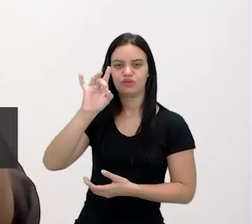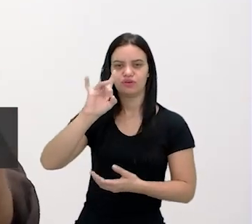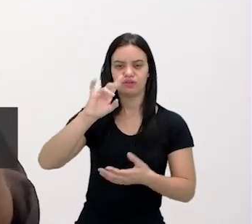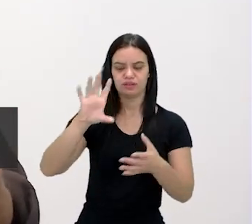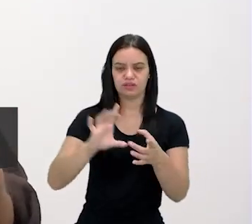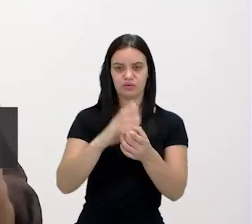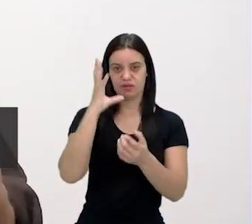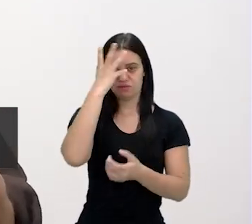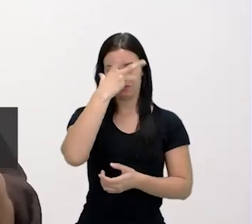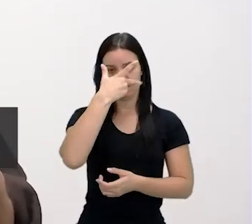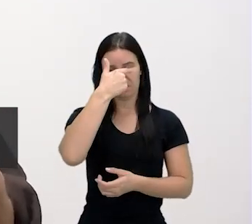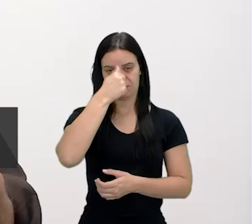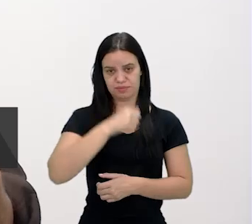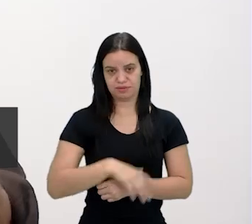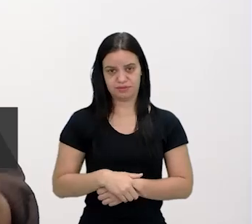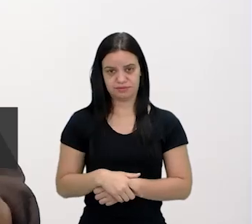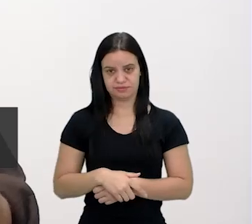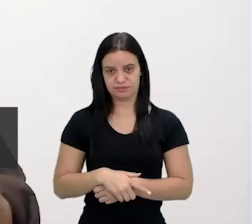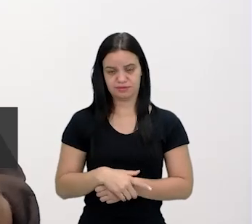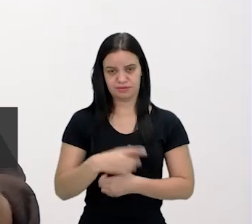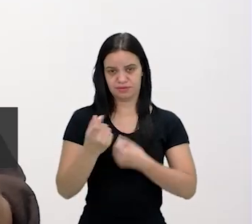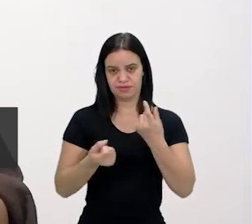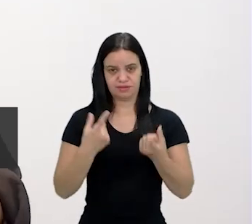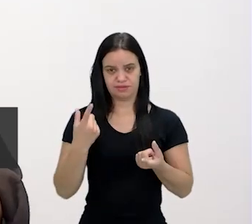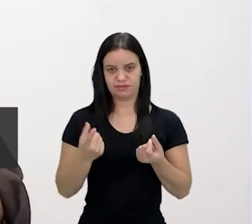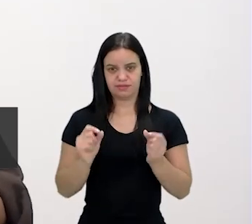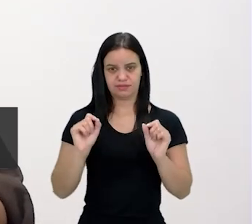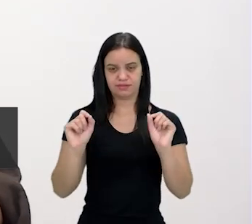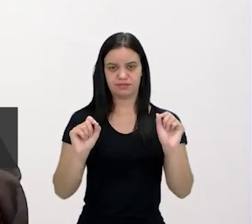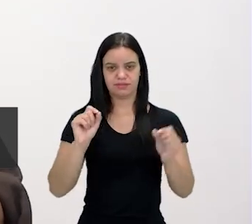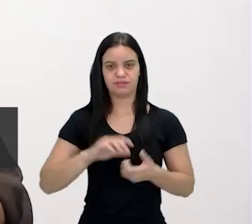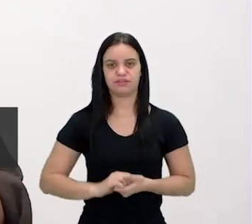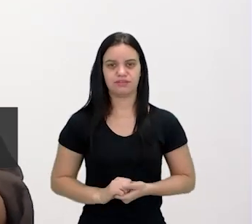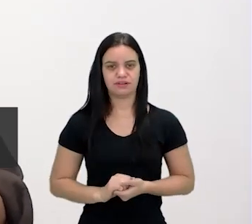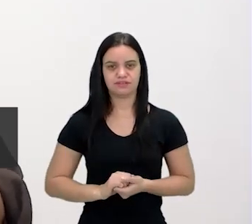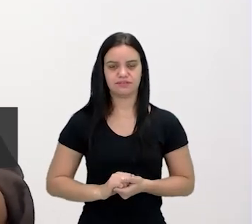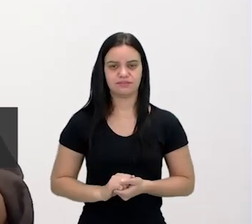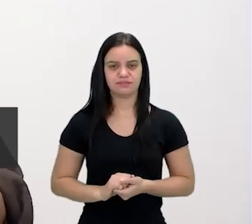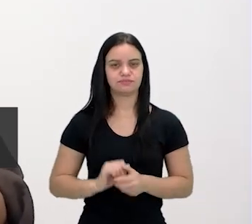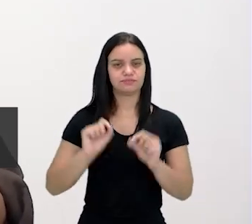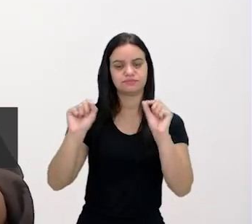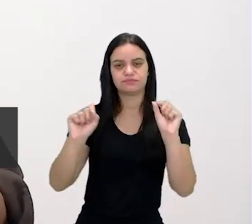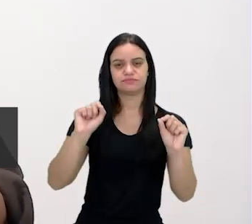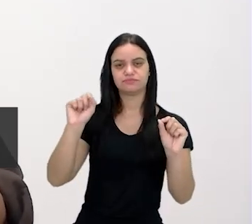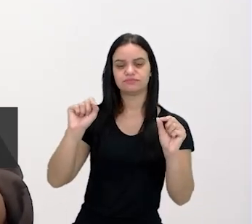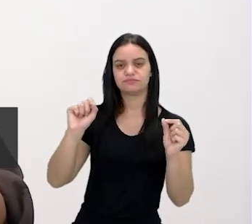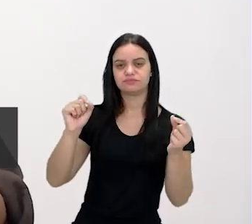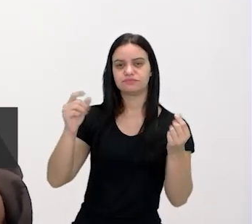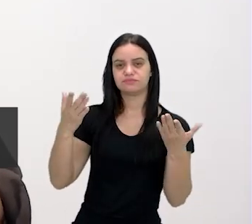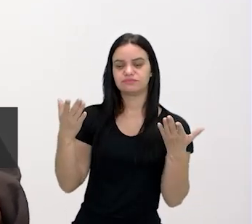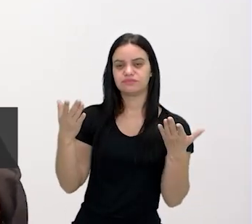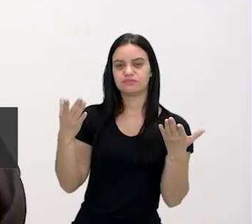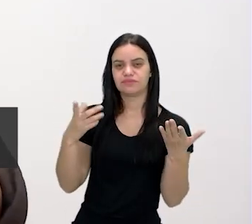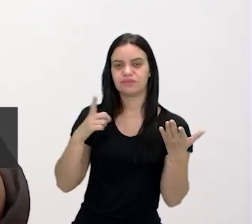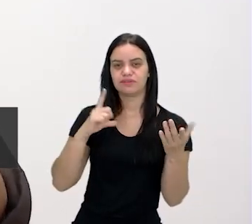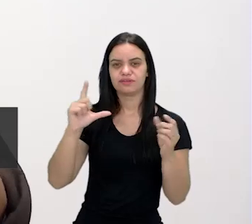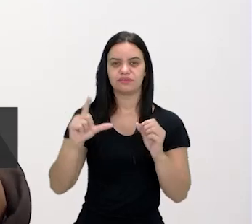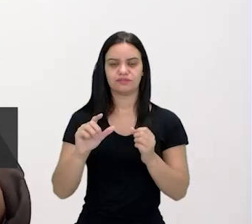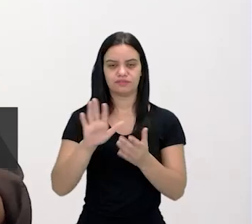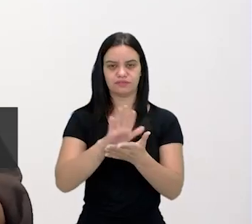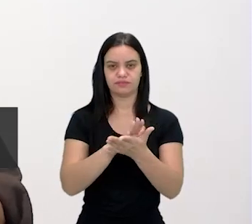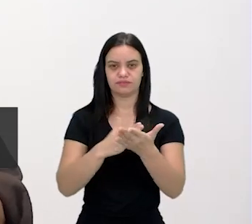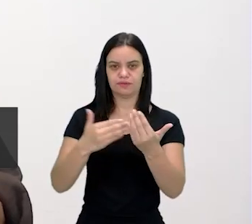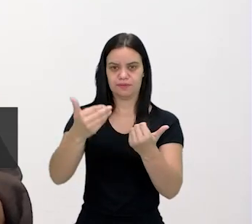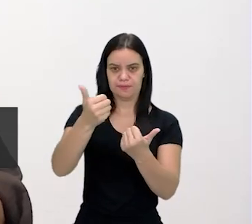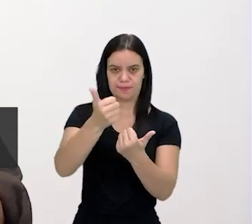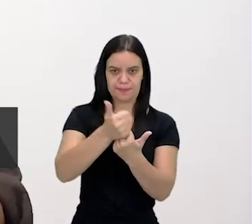então basta eu ser belo para alguém me amar. São pontos aí interessantes que a gente poderia pensar, tá? É uma